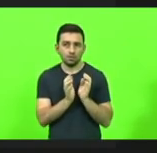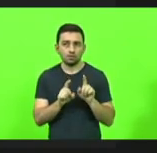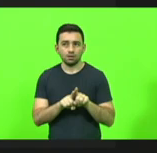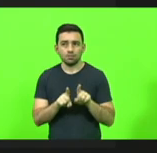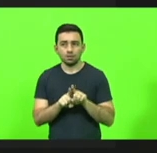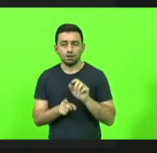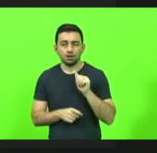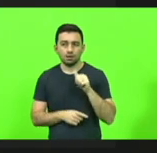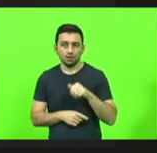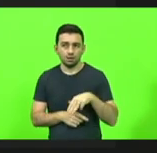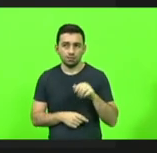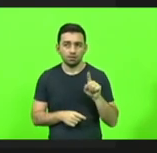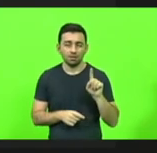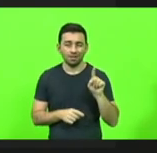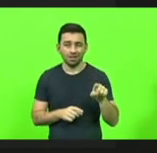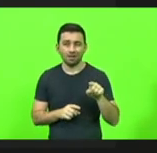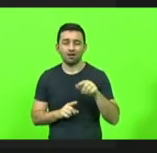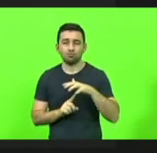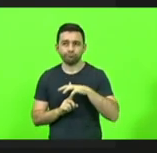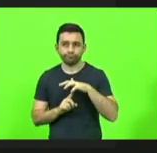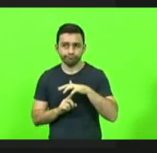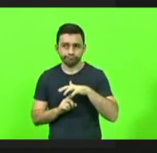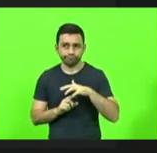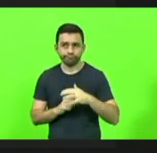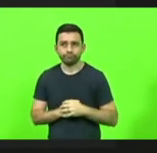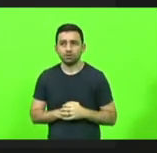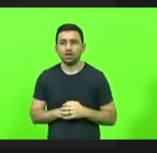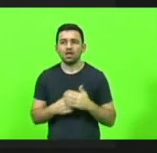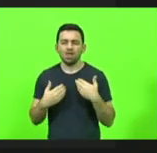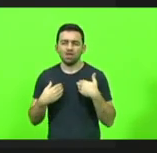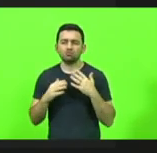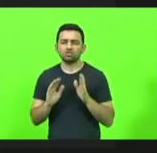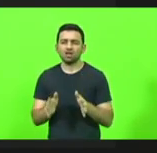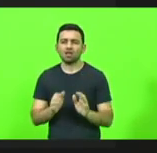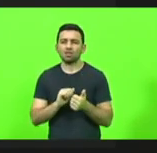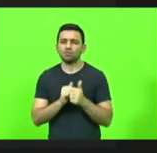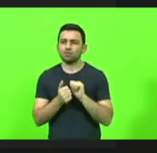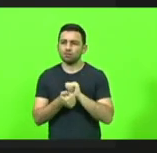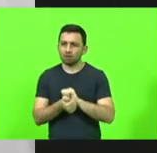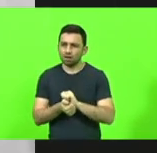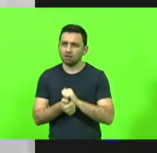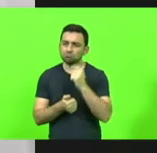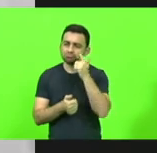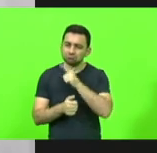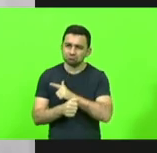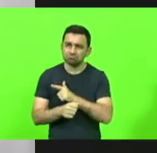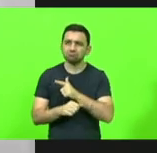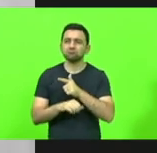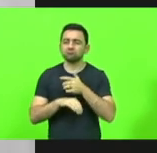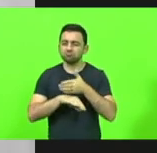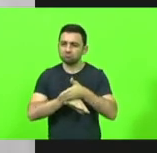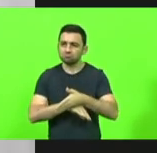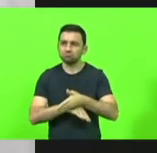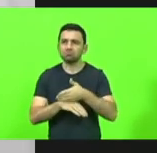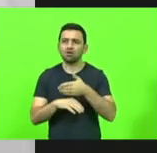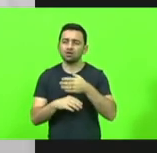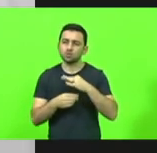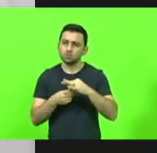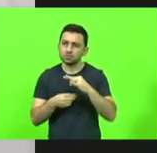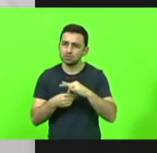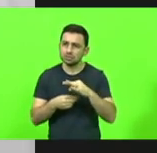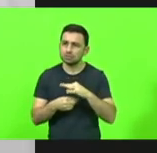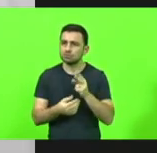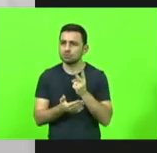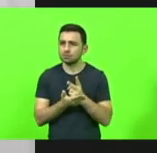Paraná. Então, eu estou muito adaptado a estar nas instituições e gosto muito